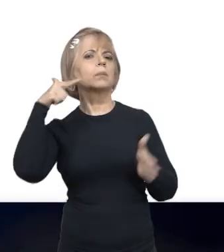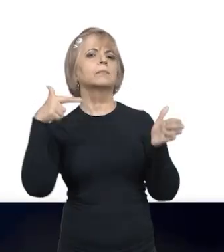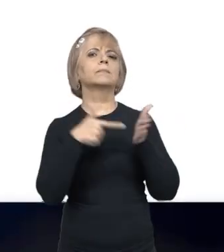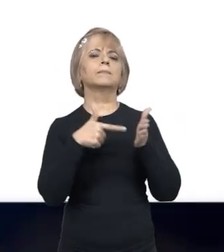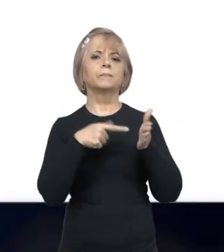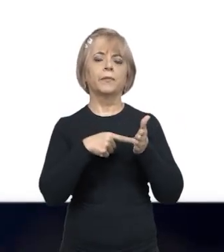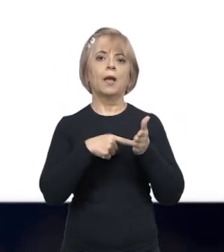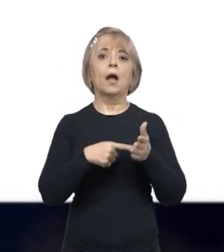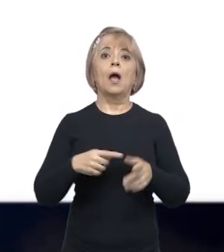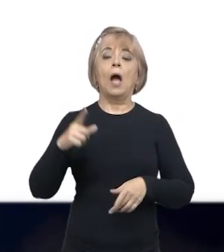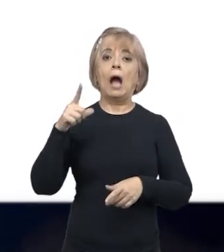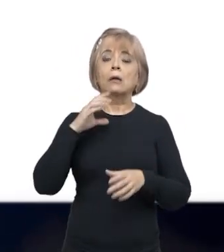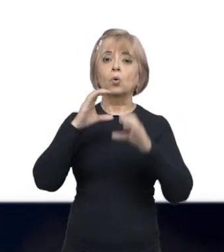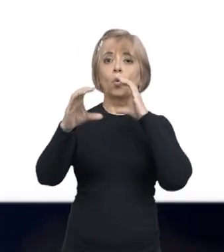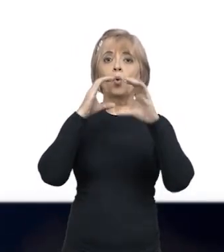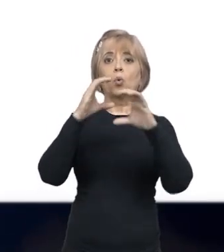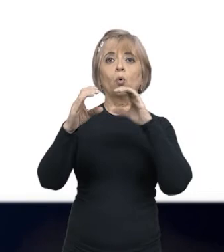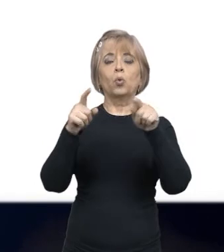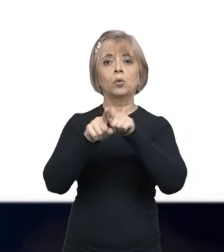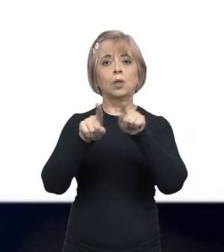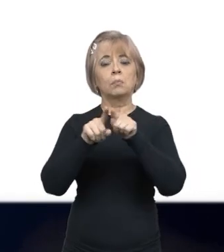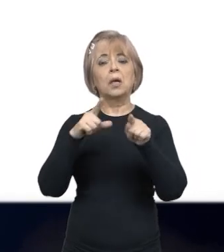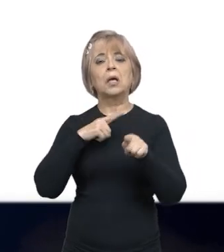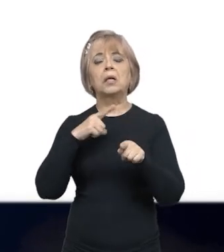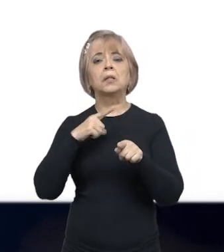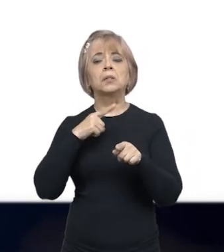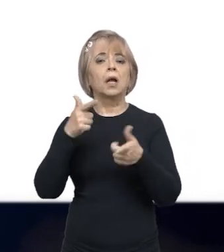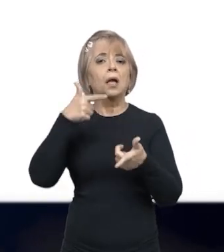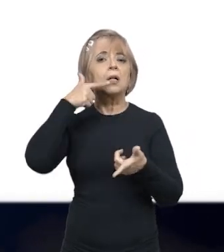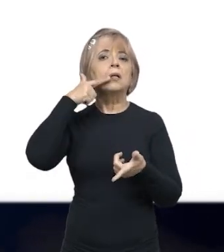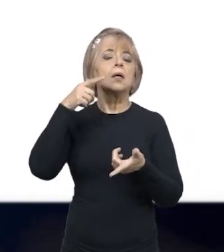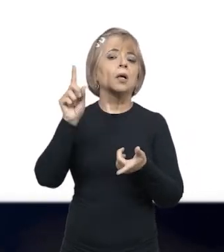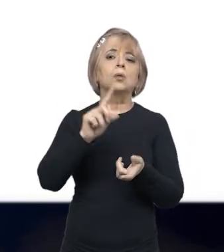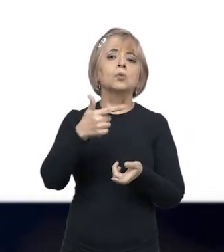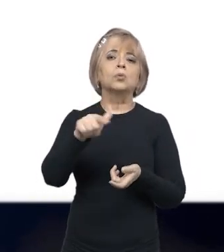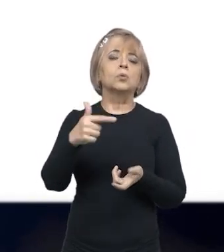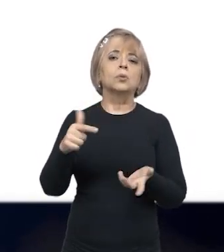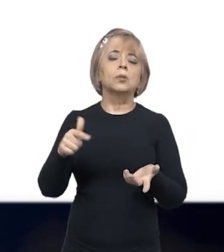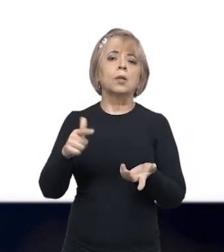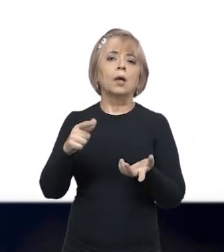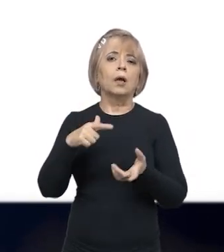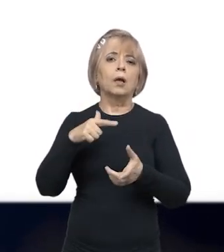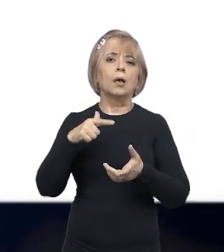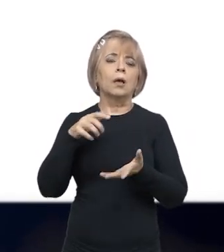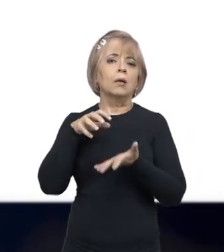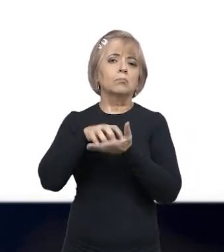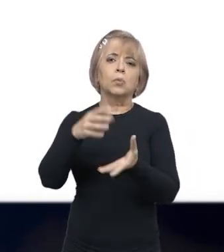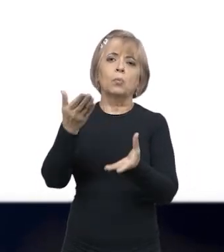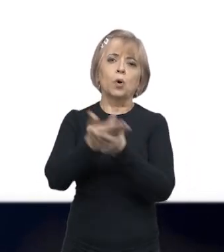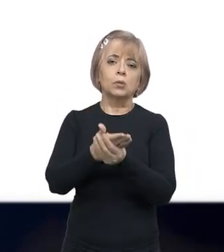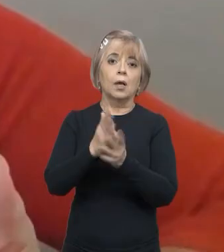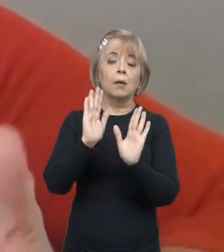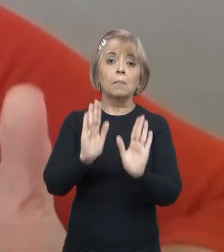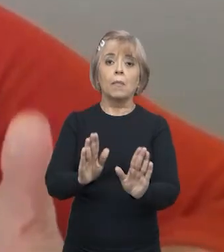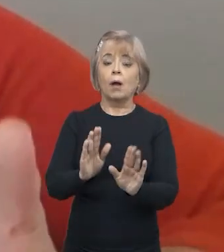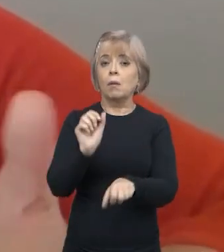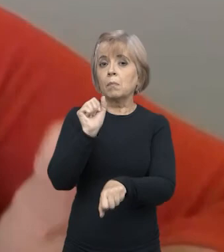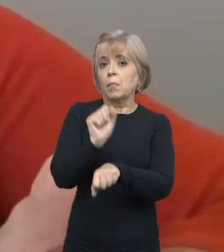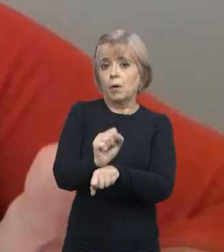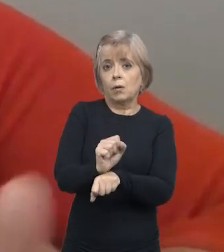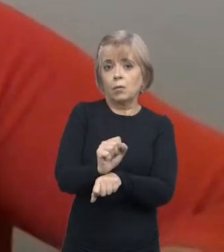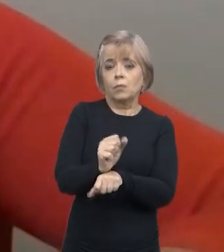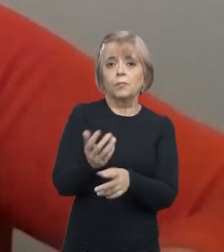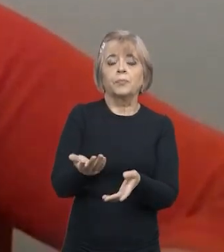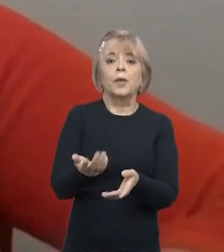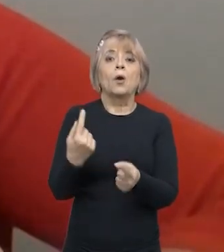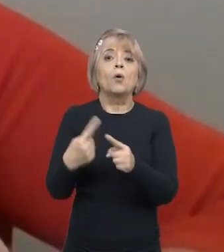novas comunicações, que são as linhas que não têm ação judicial, não eram objeto da atuação do Ministério Público, mas que deixaram de circular e precisam,